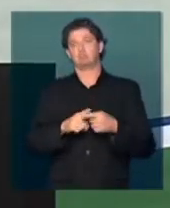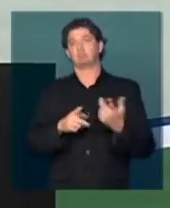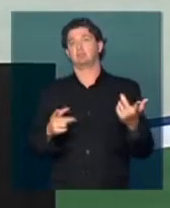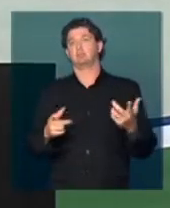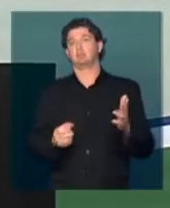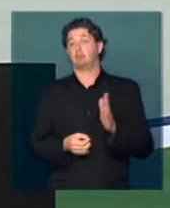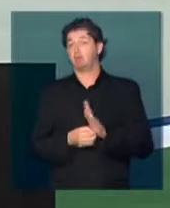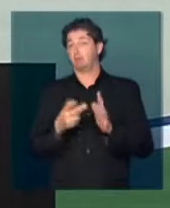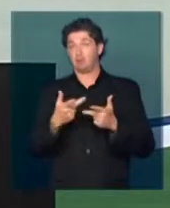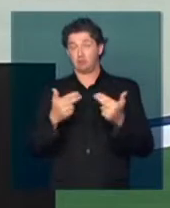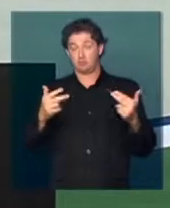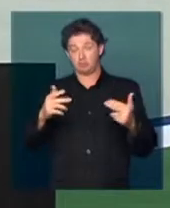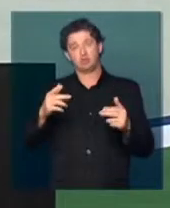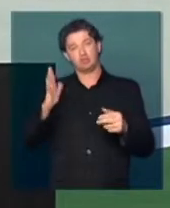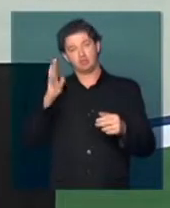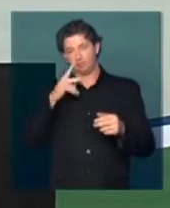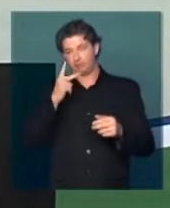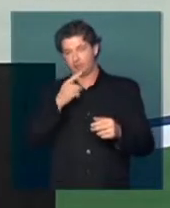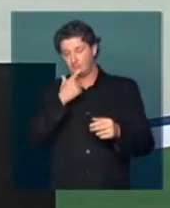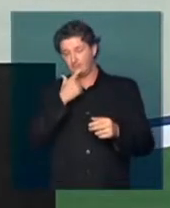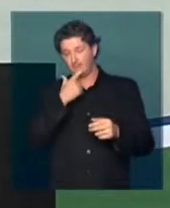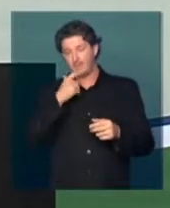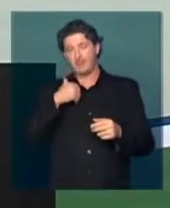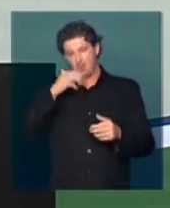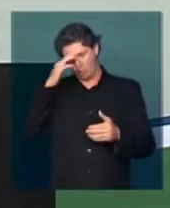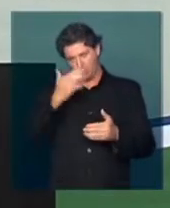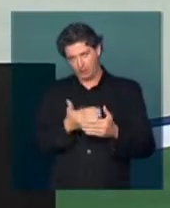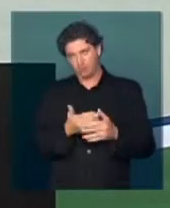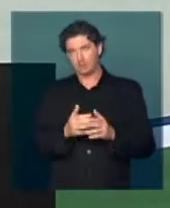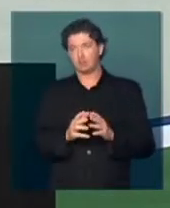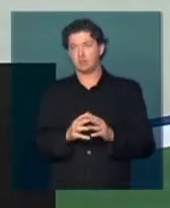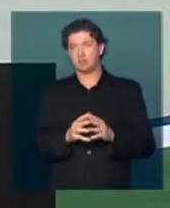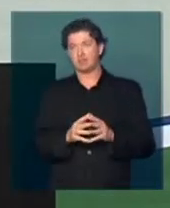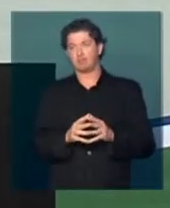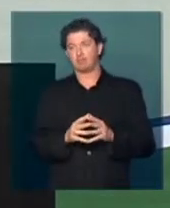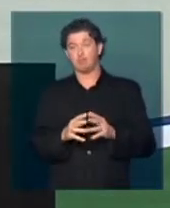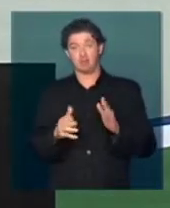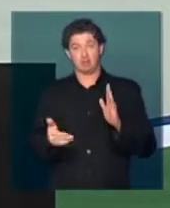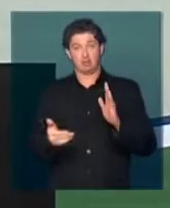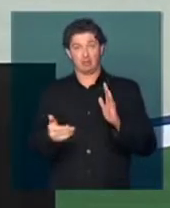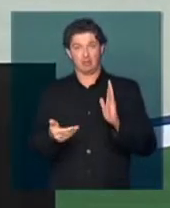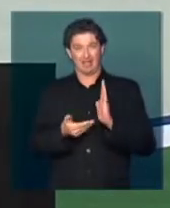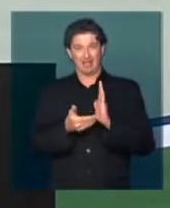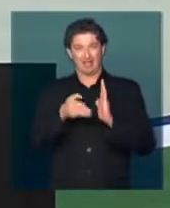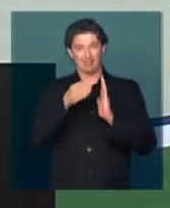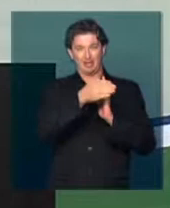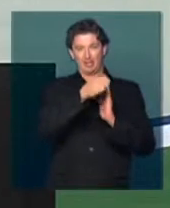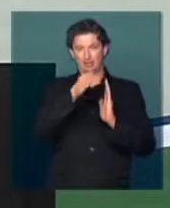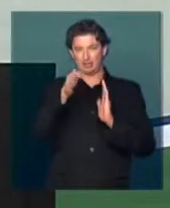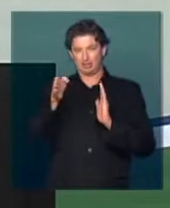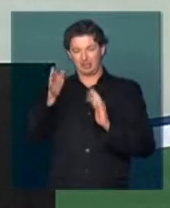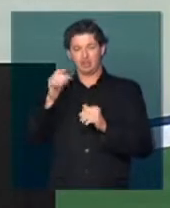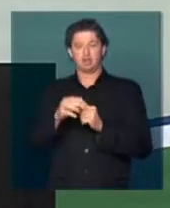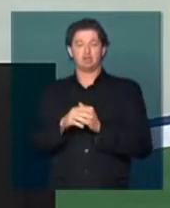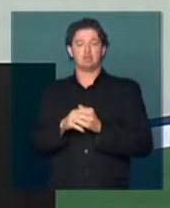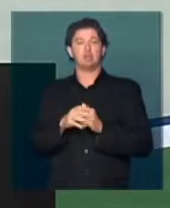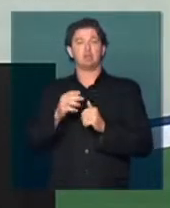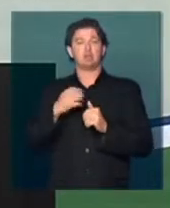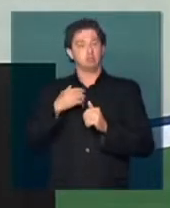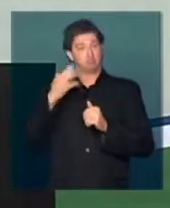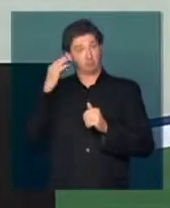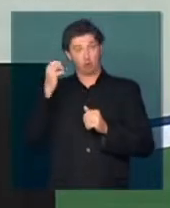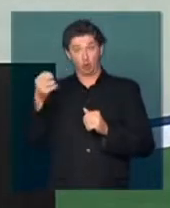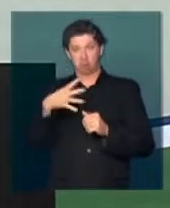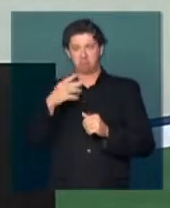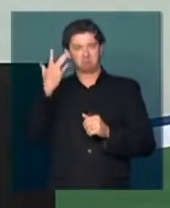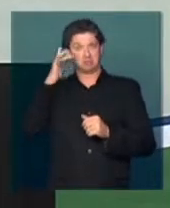muitas dessas atitudes já foram tomadas. Eu acredito que essa Câmara itinerante, e eu acho que inédita, não